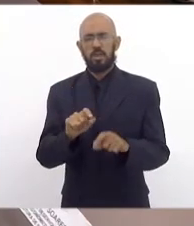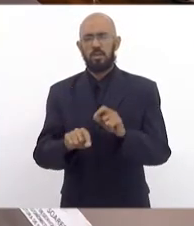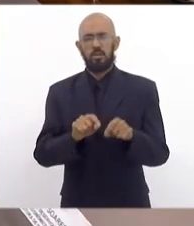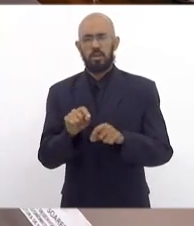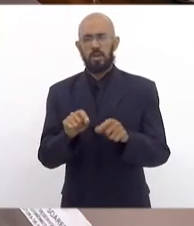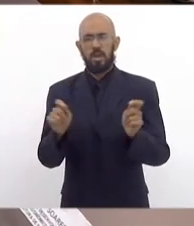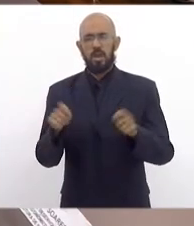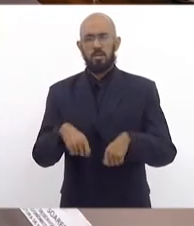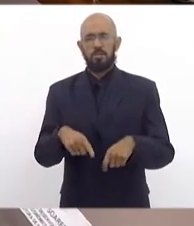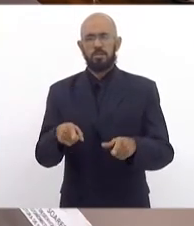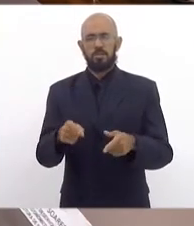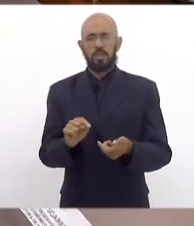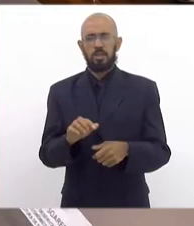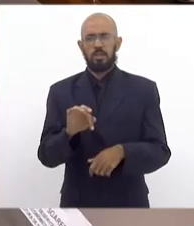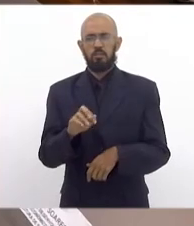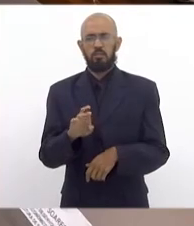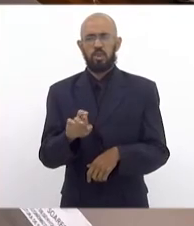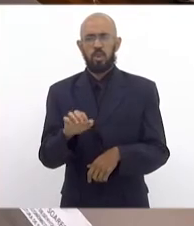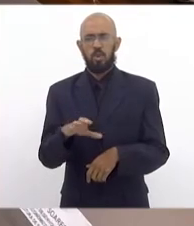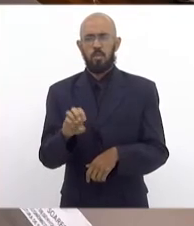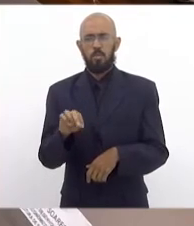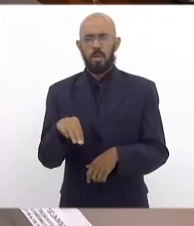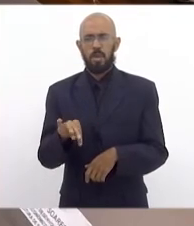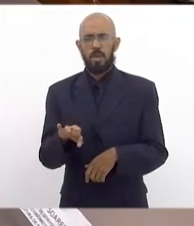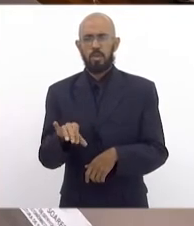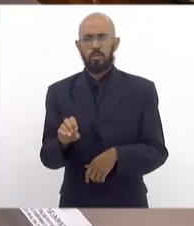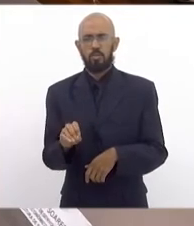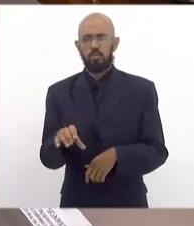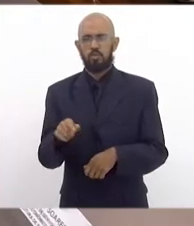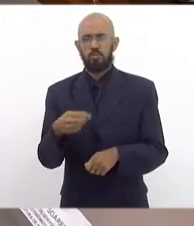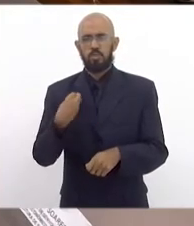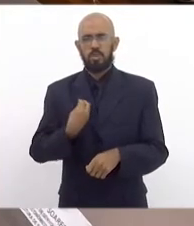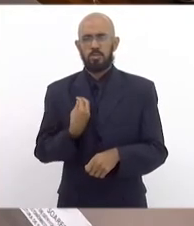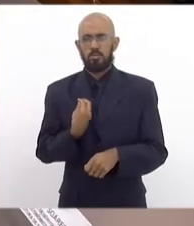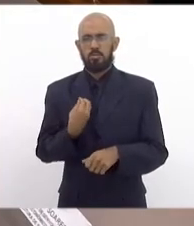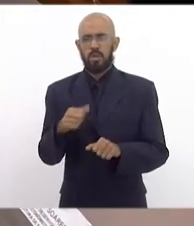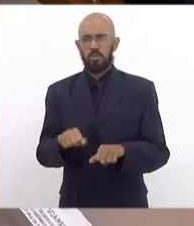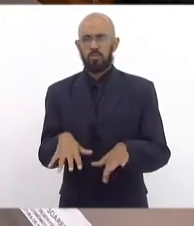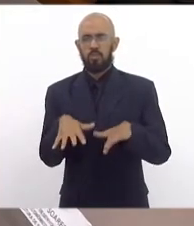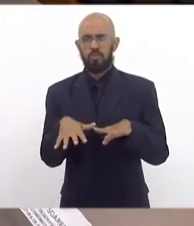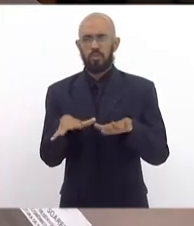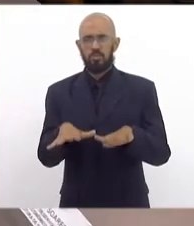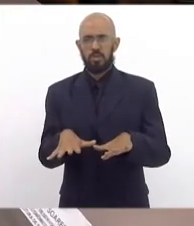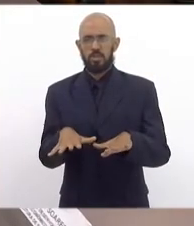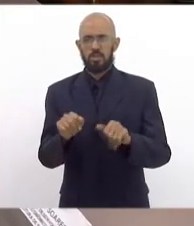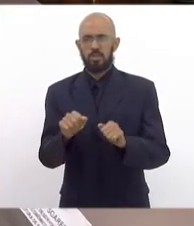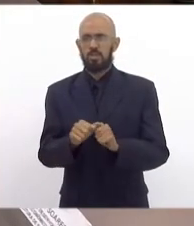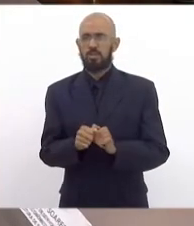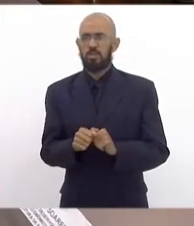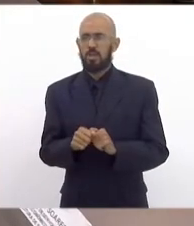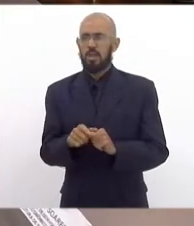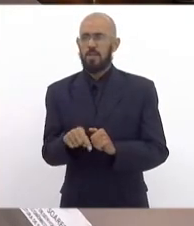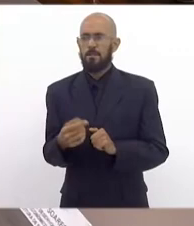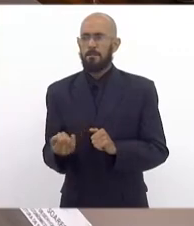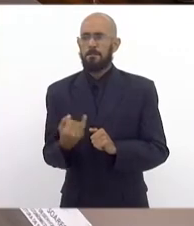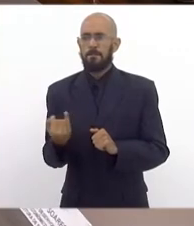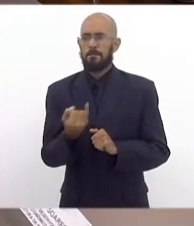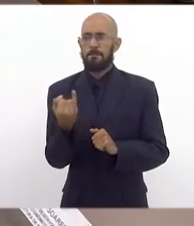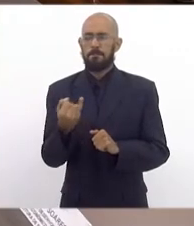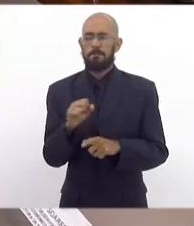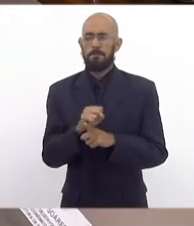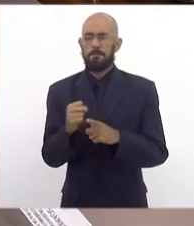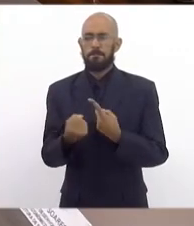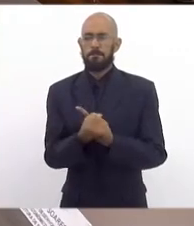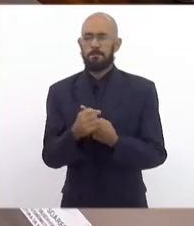Fecomércio participar de eventos desse desse tipo é muito importante que a sociedade civil